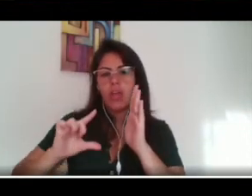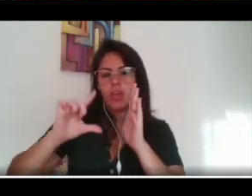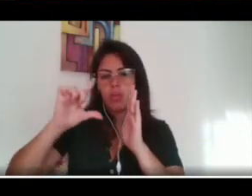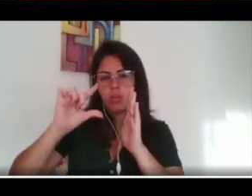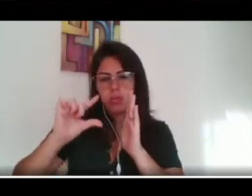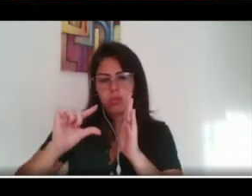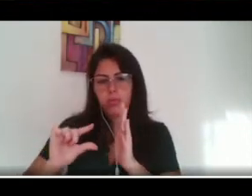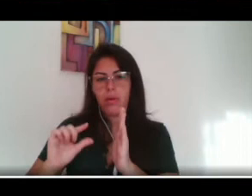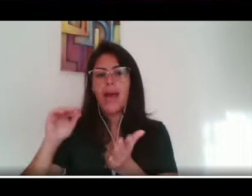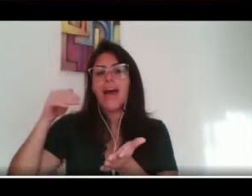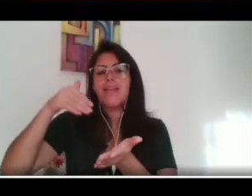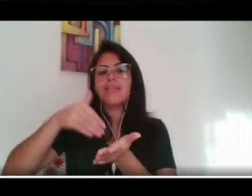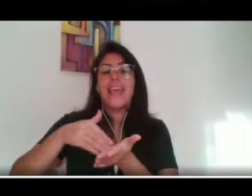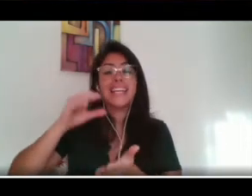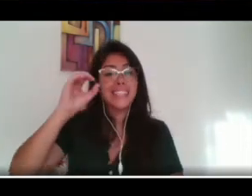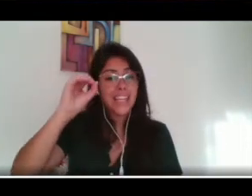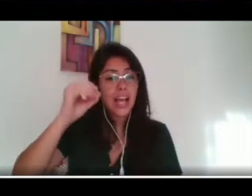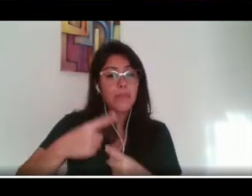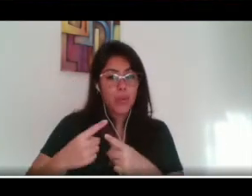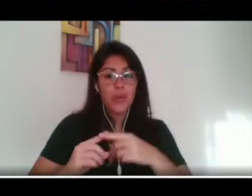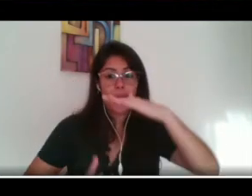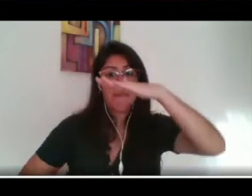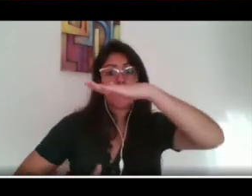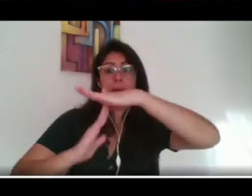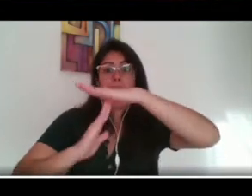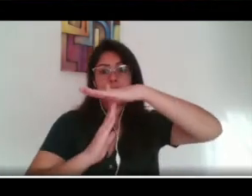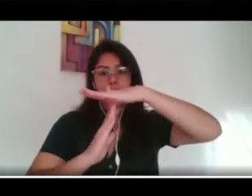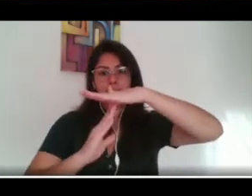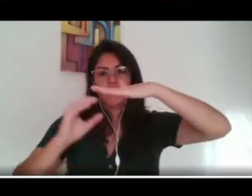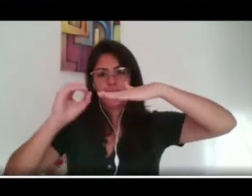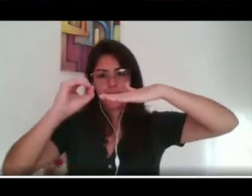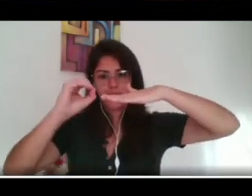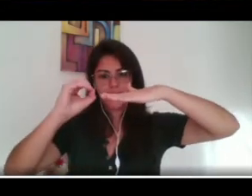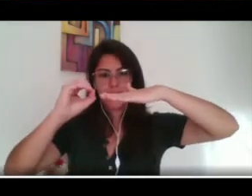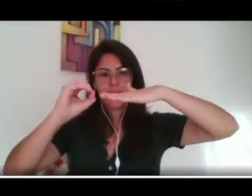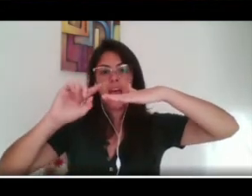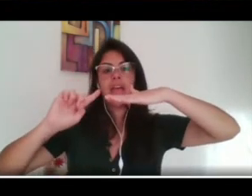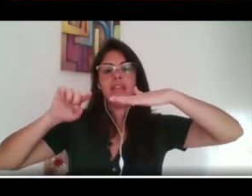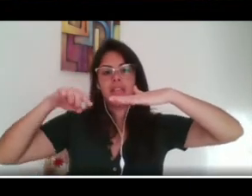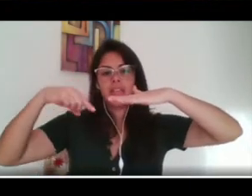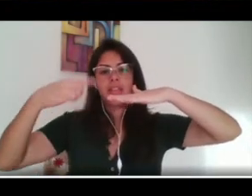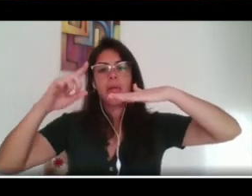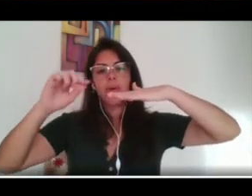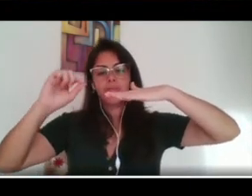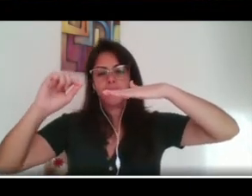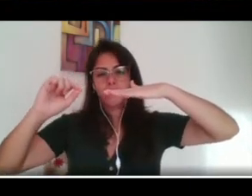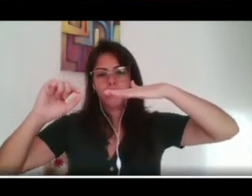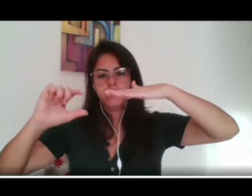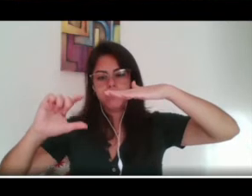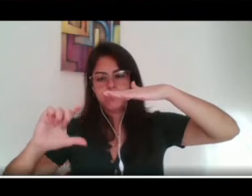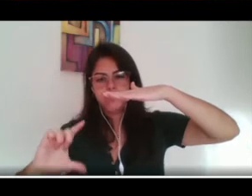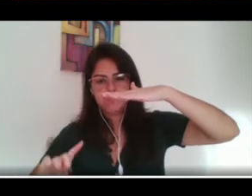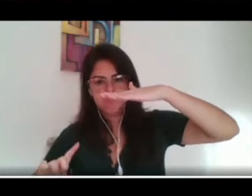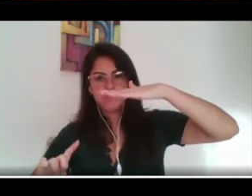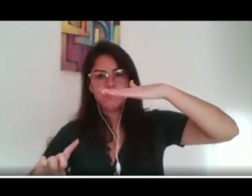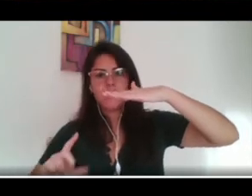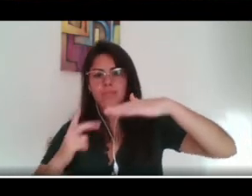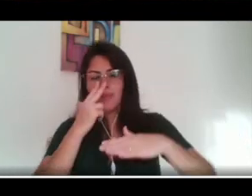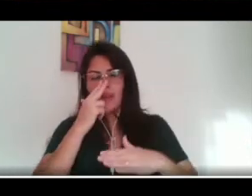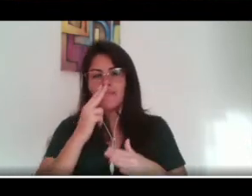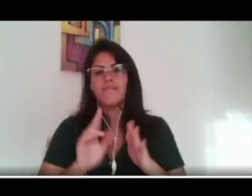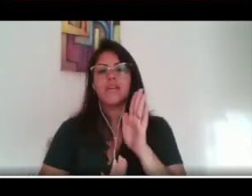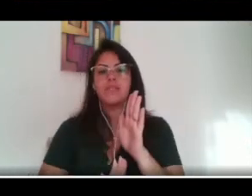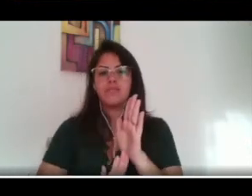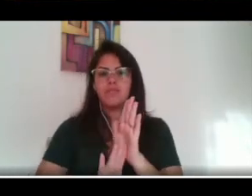altura máxima, e depois ela vai aumentando em módulo até chegar ao chão com